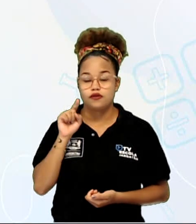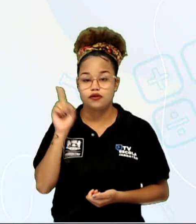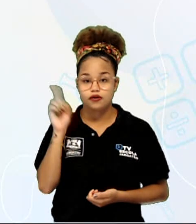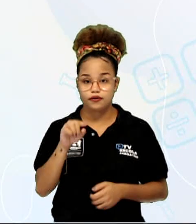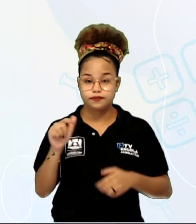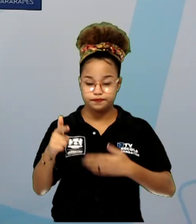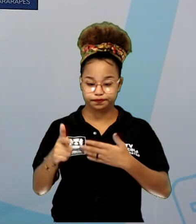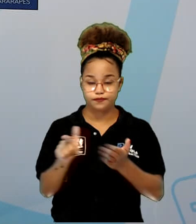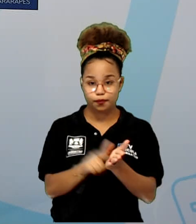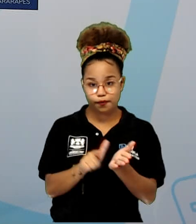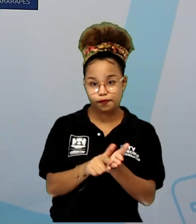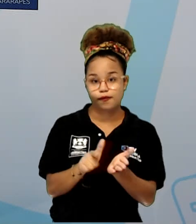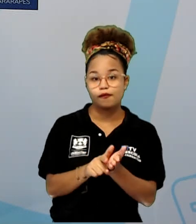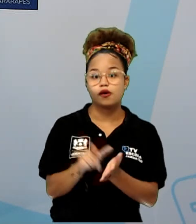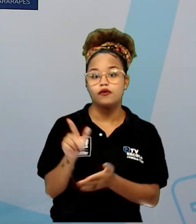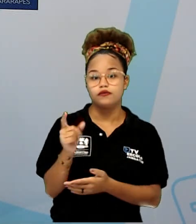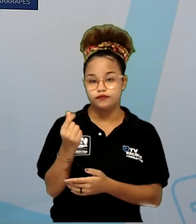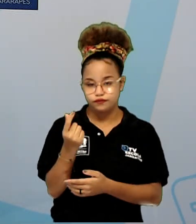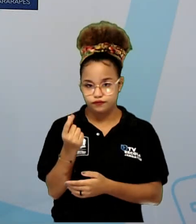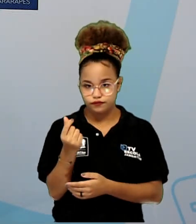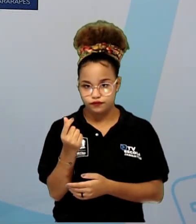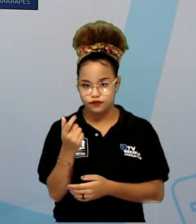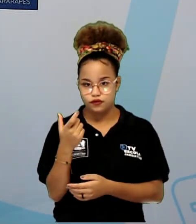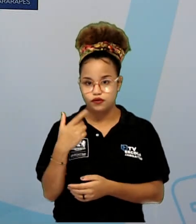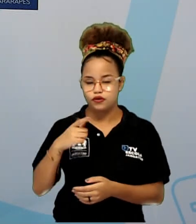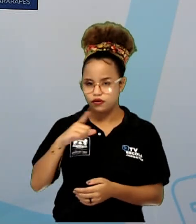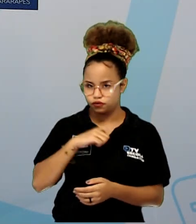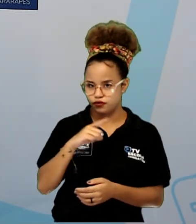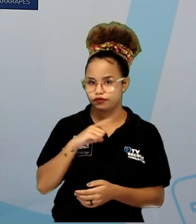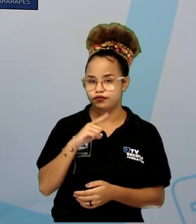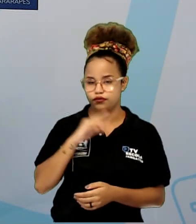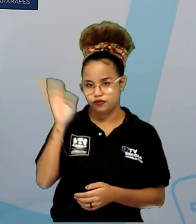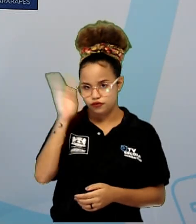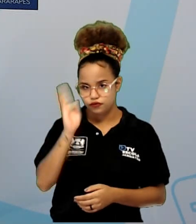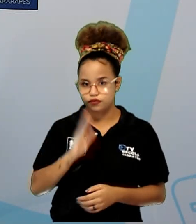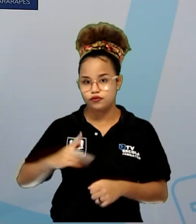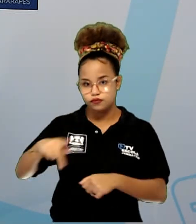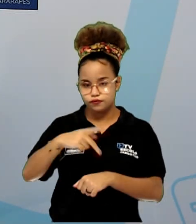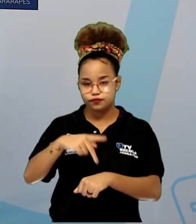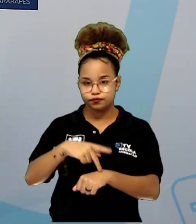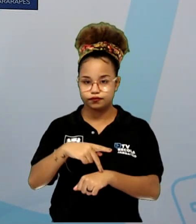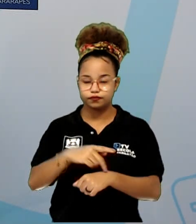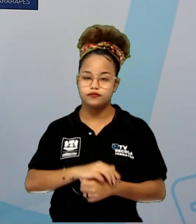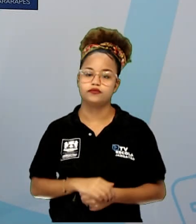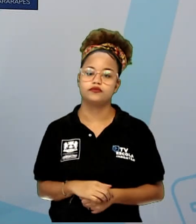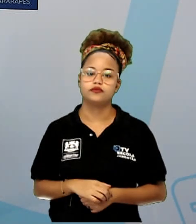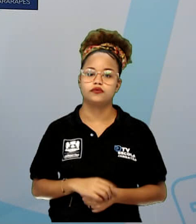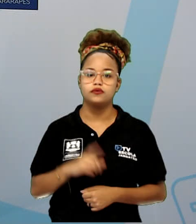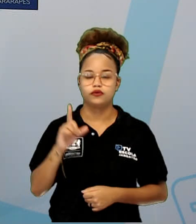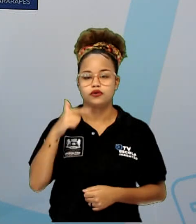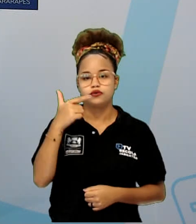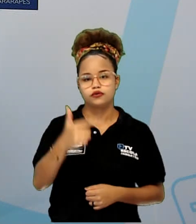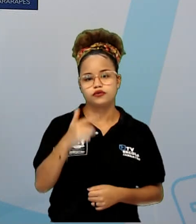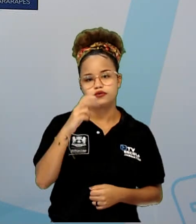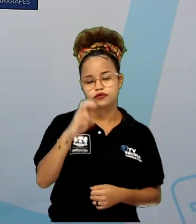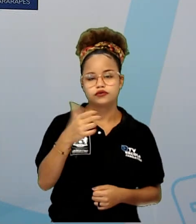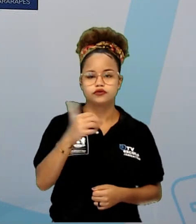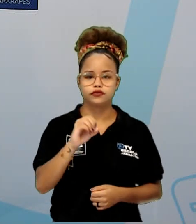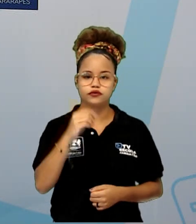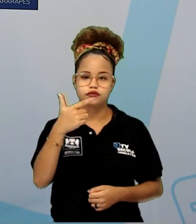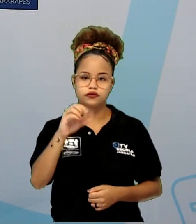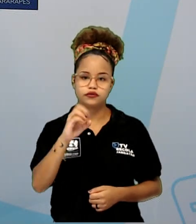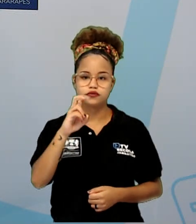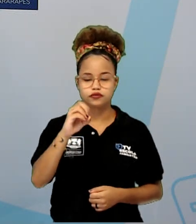as cédulas que circulam no país, no Brasil. São as cédulas de 2, 5, 10,